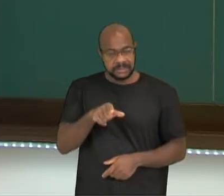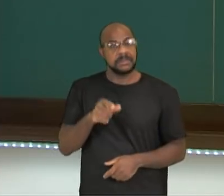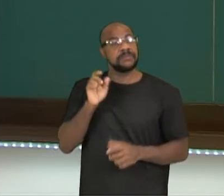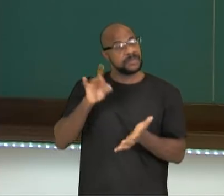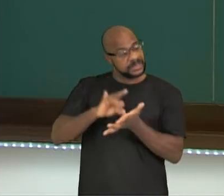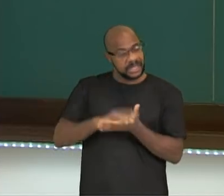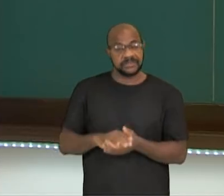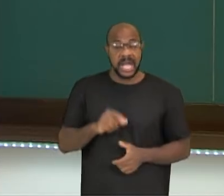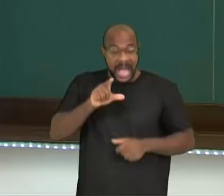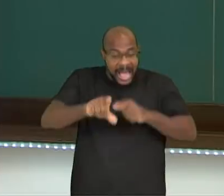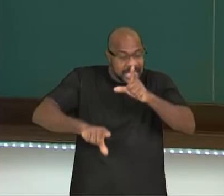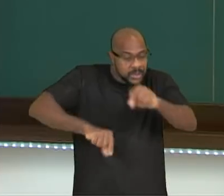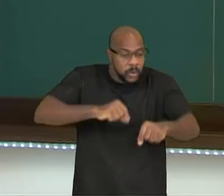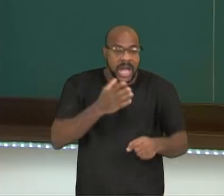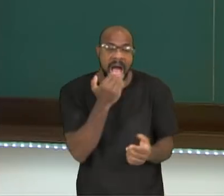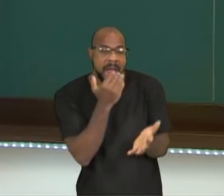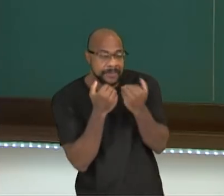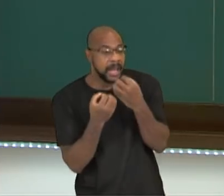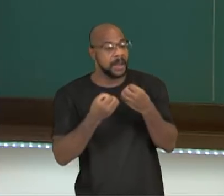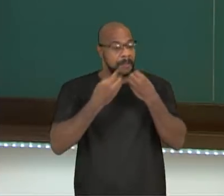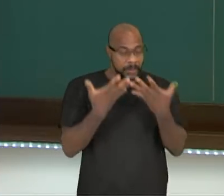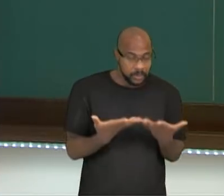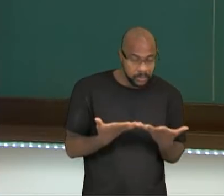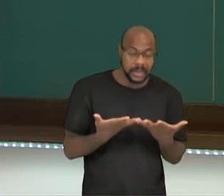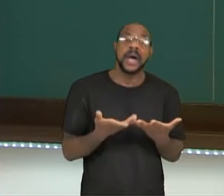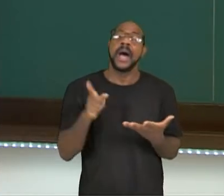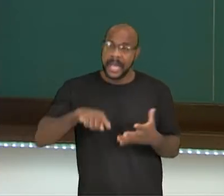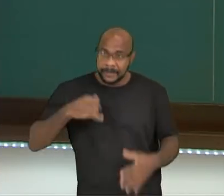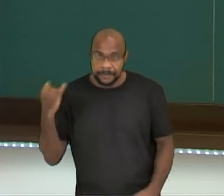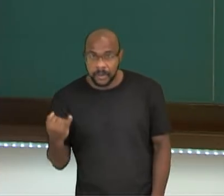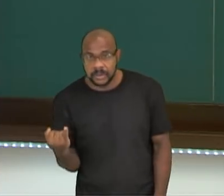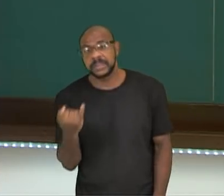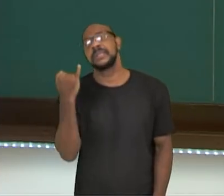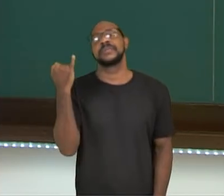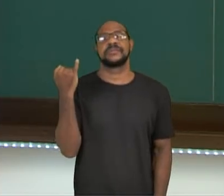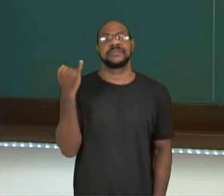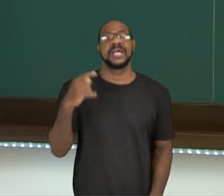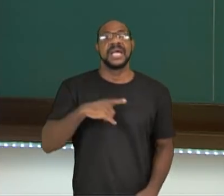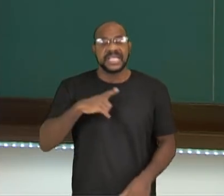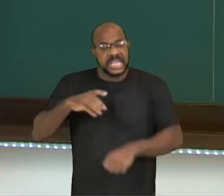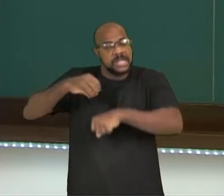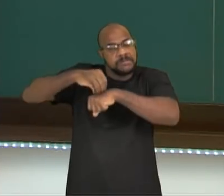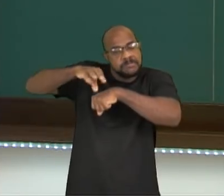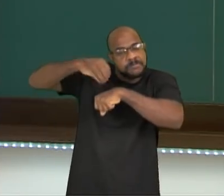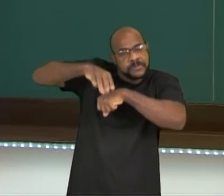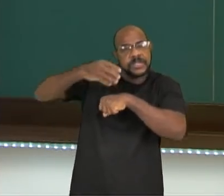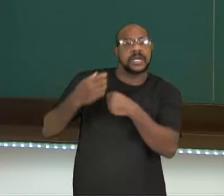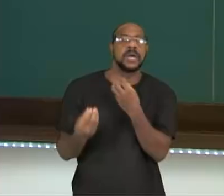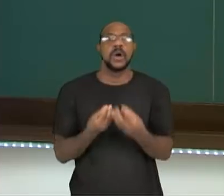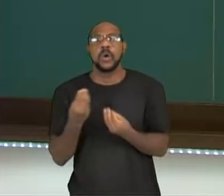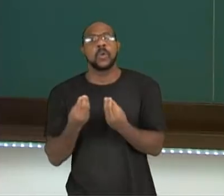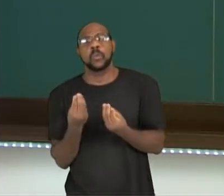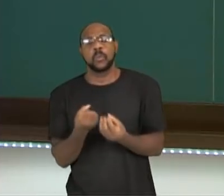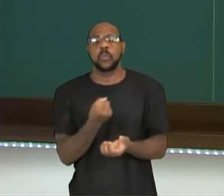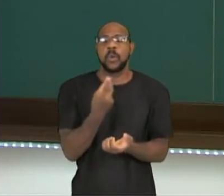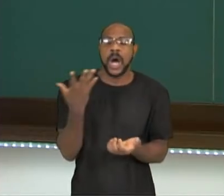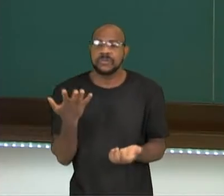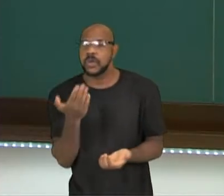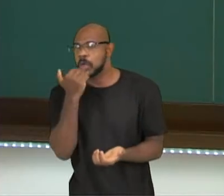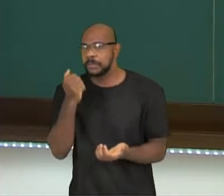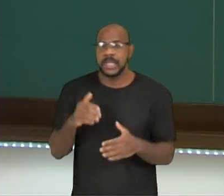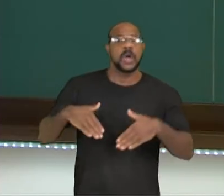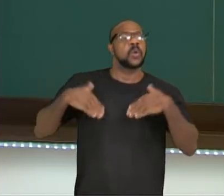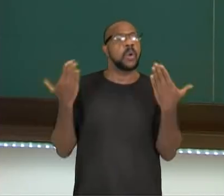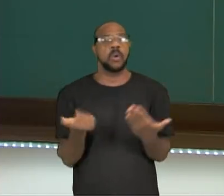são muito importantes, que elas podem fazer a diferença. Ele dá algumas dicas, né, de quanto consumir, de quais alimentos